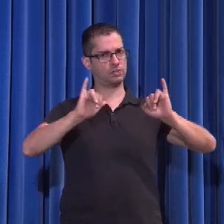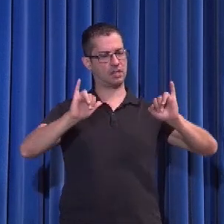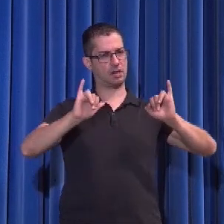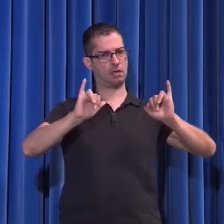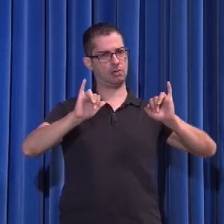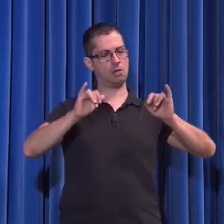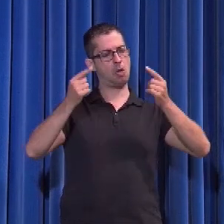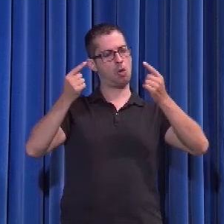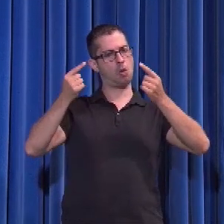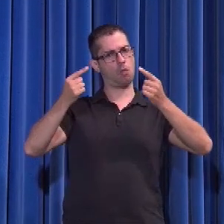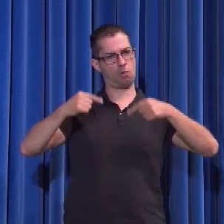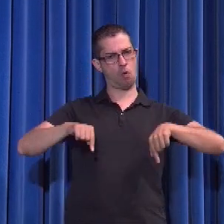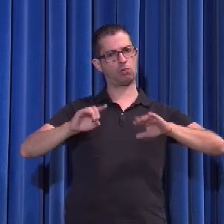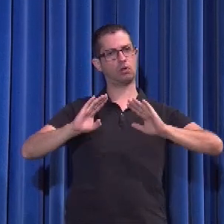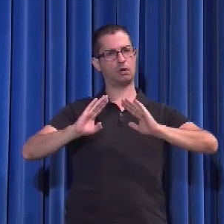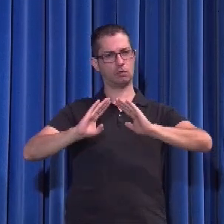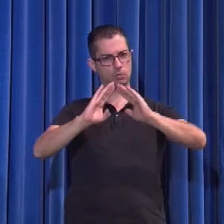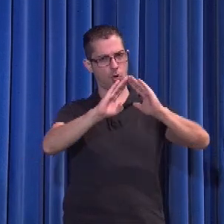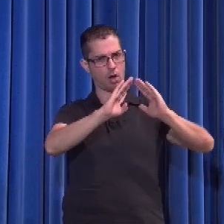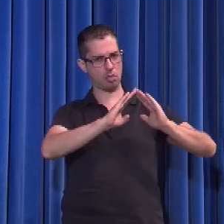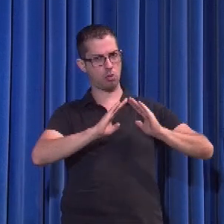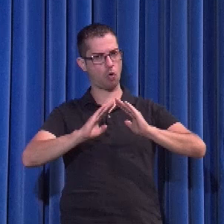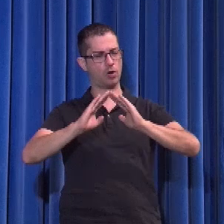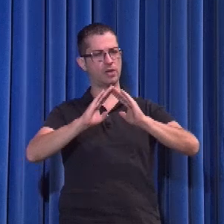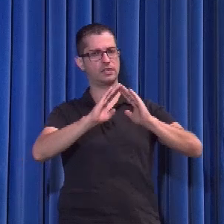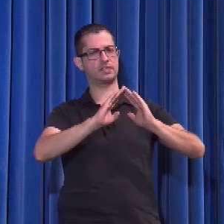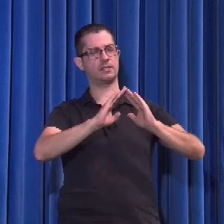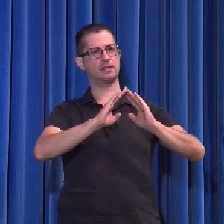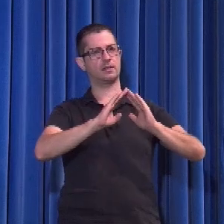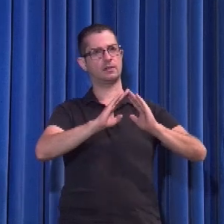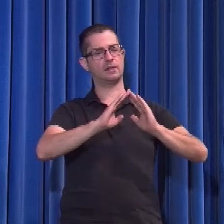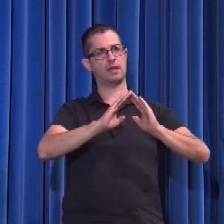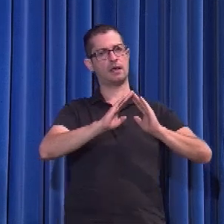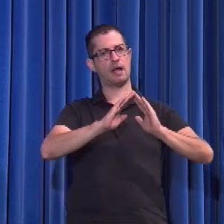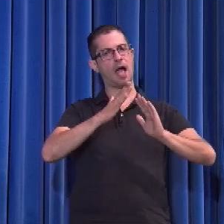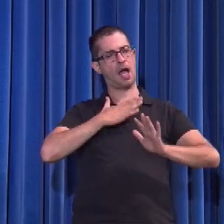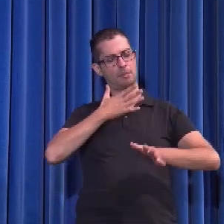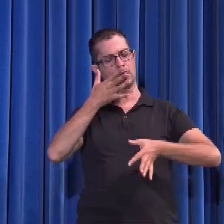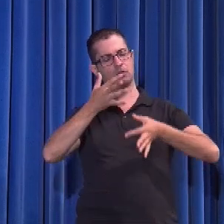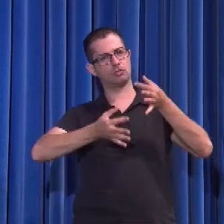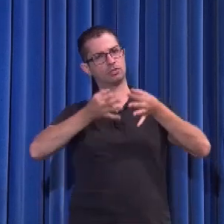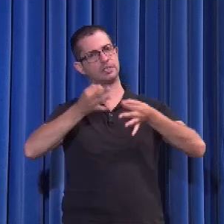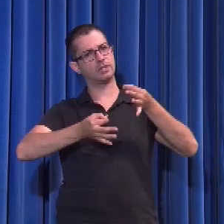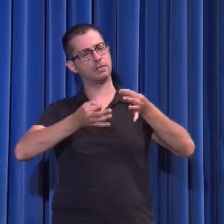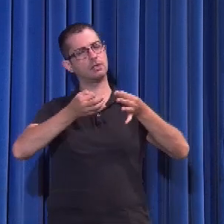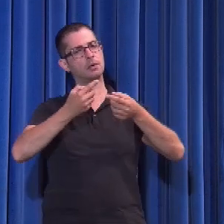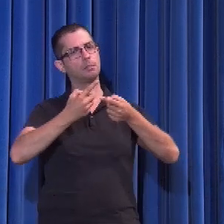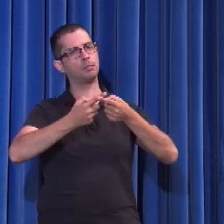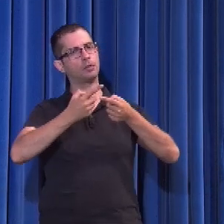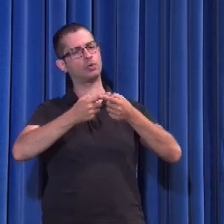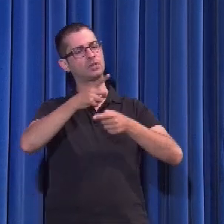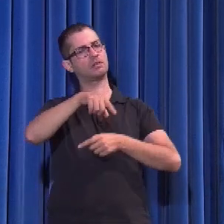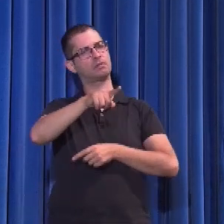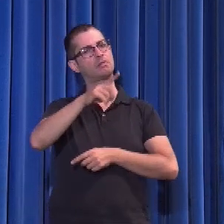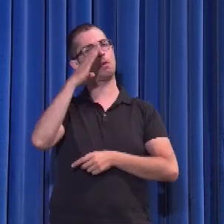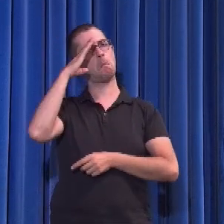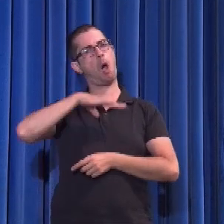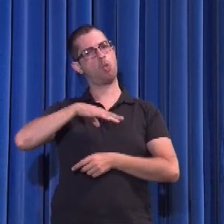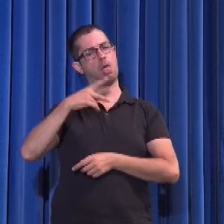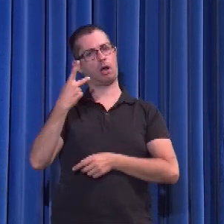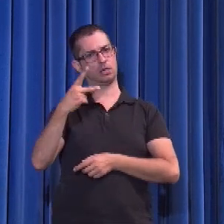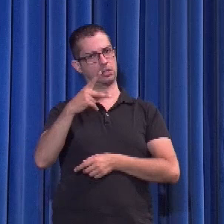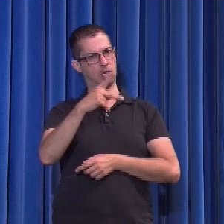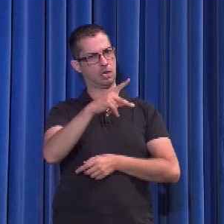moradores destas as minhas sentenças por causa de toda a malícia deles, pois